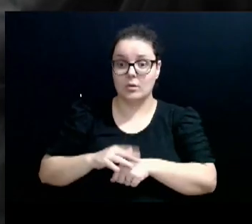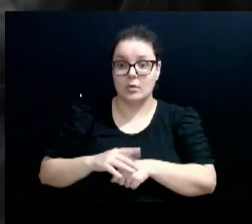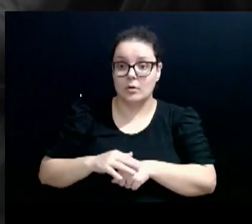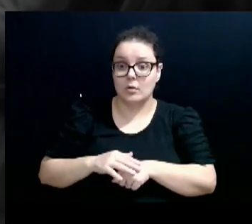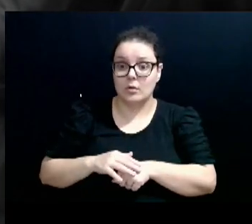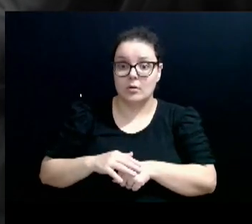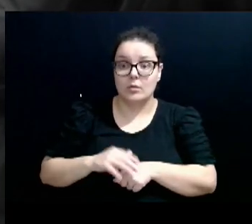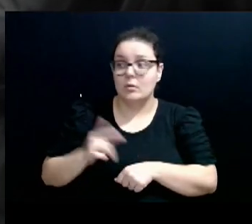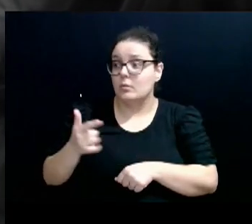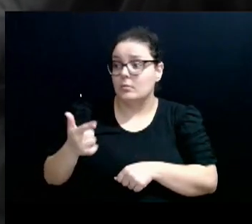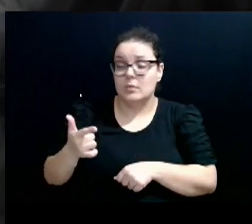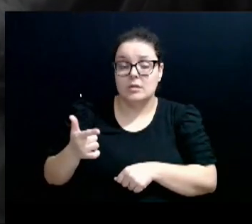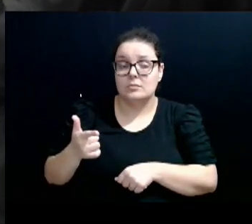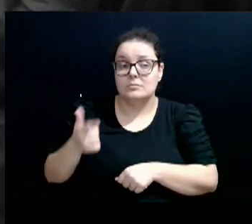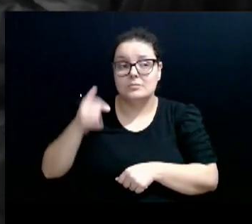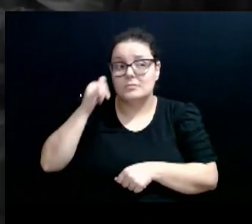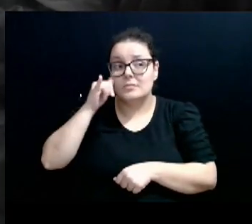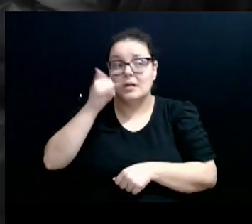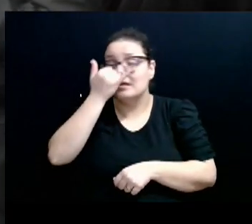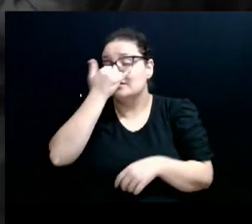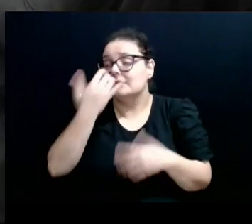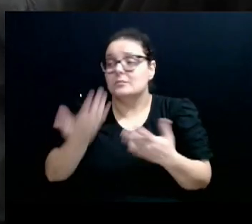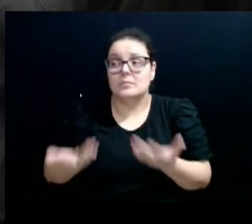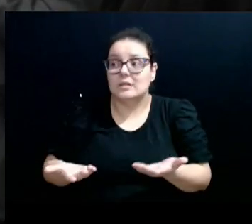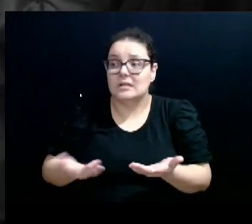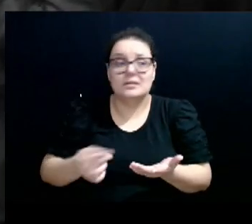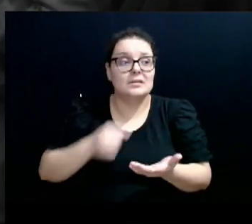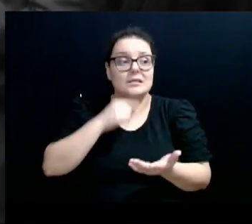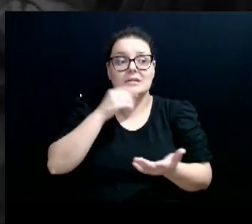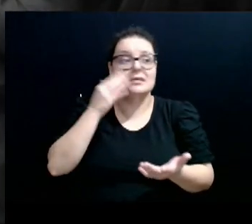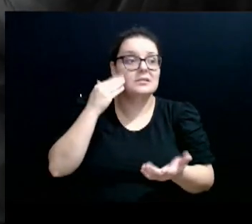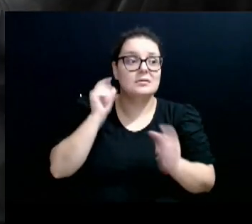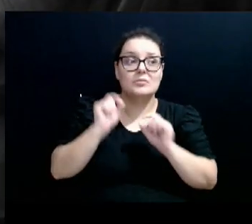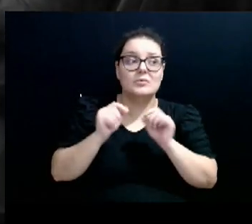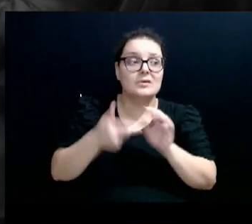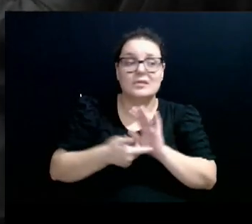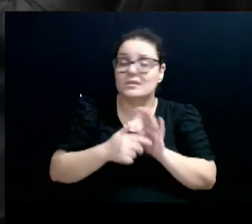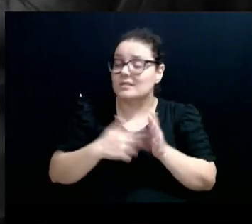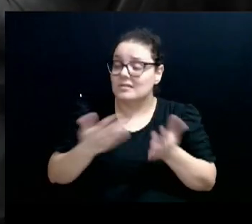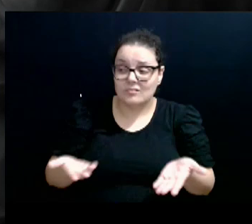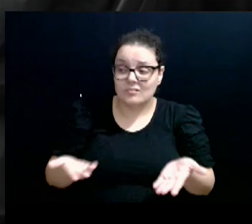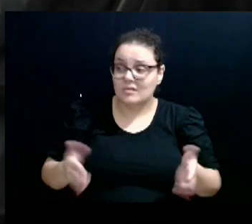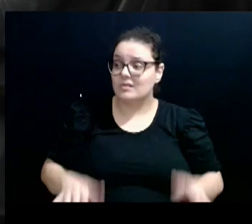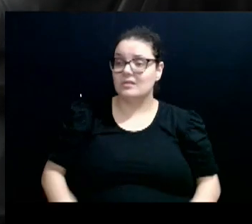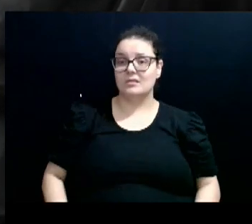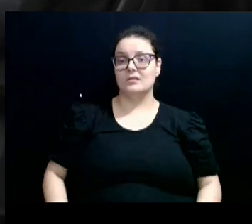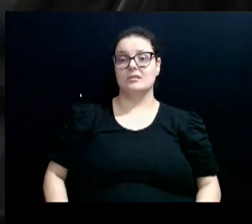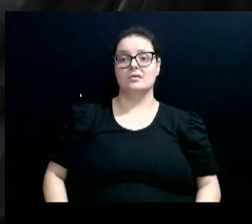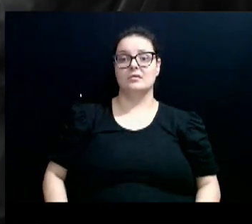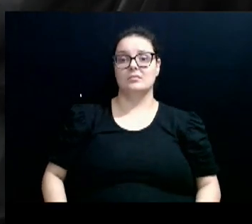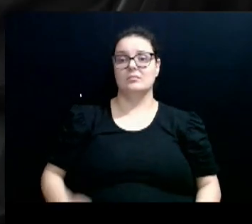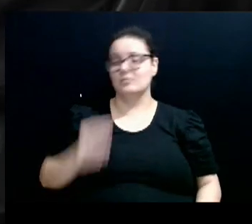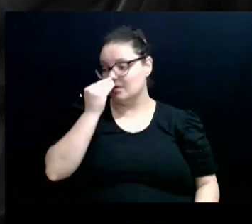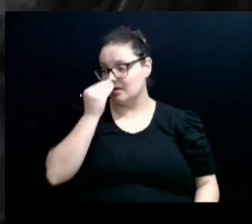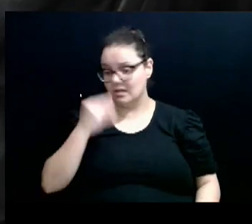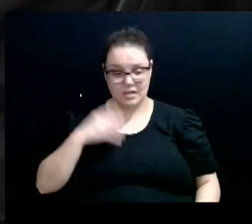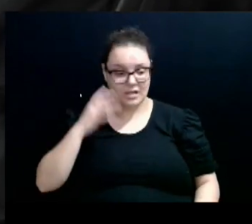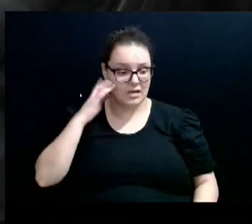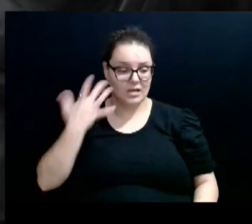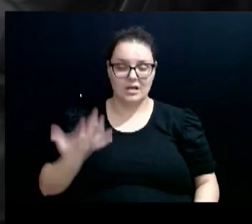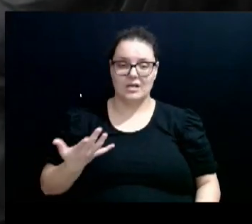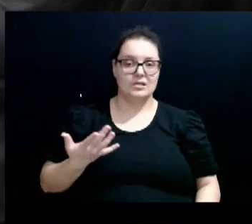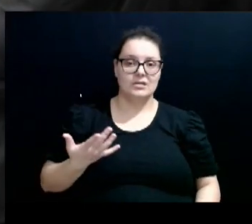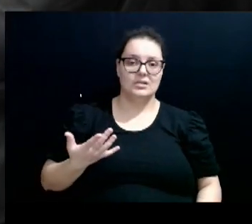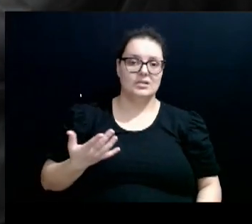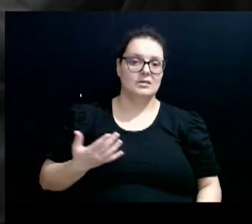prevenção, não tem, ninguém sabe do que se trata, me ignoram, acham que é graça,